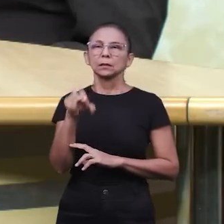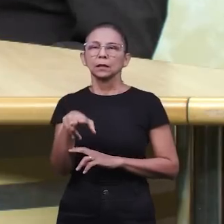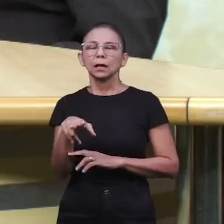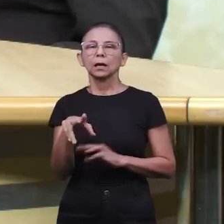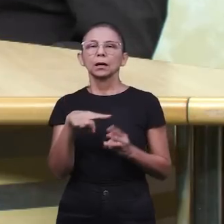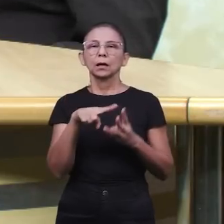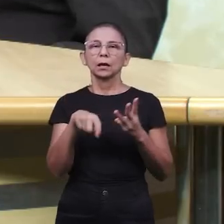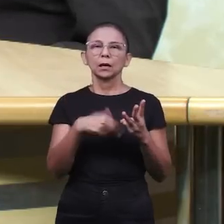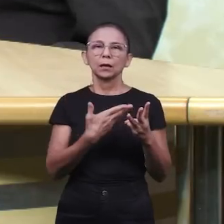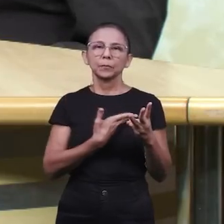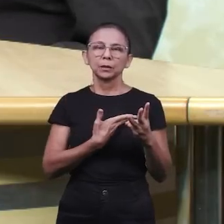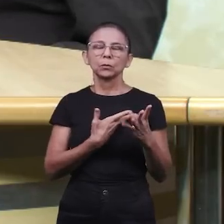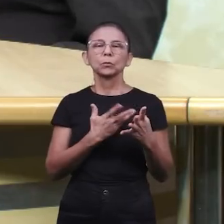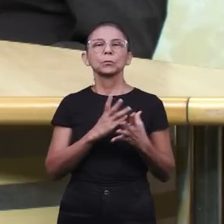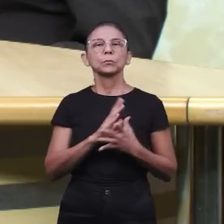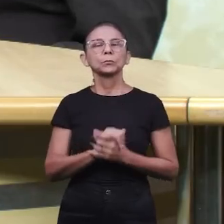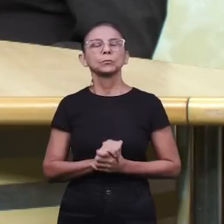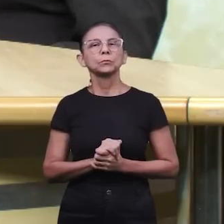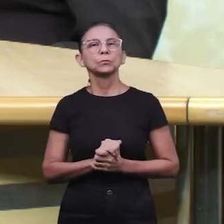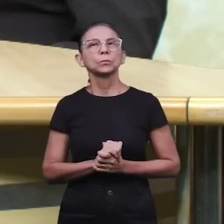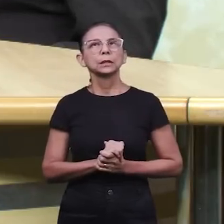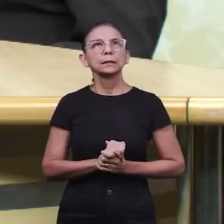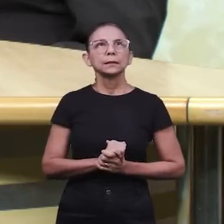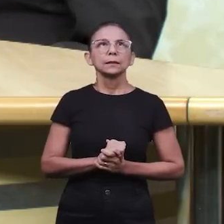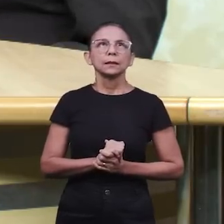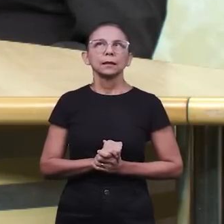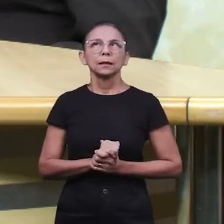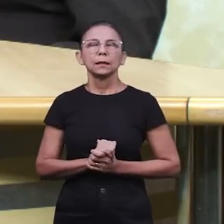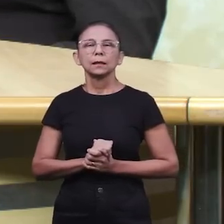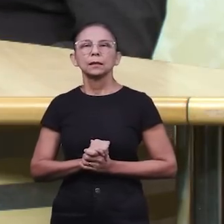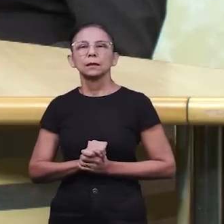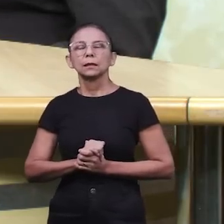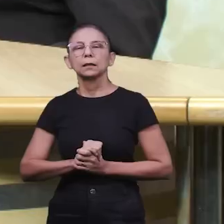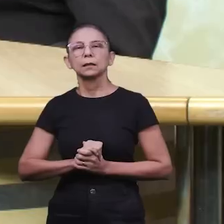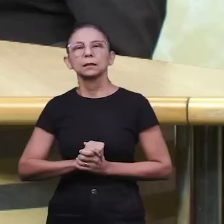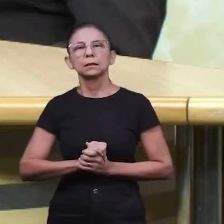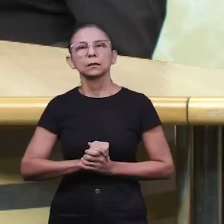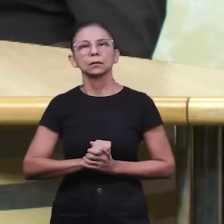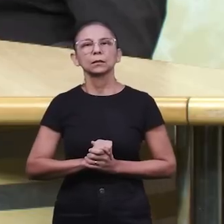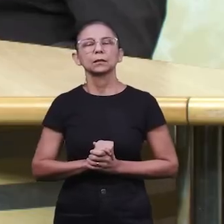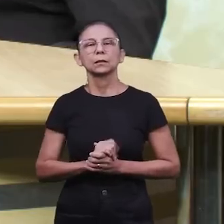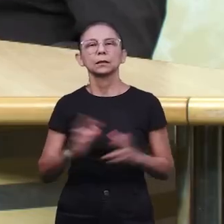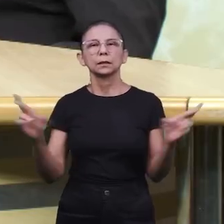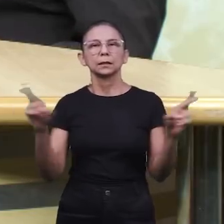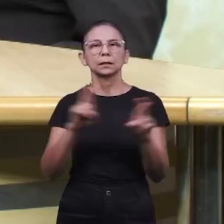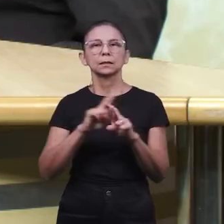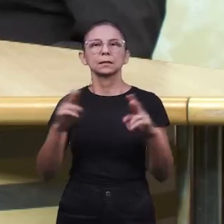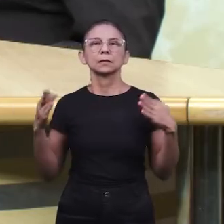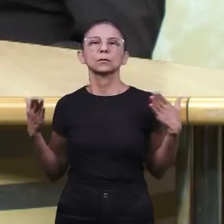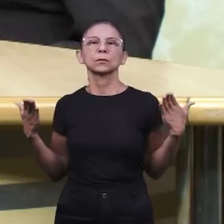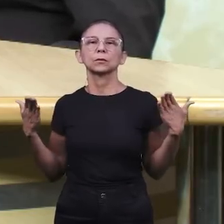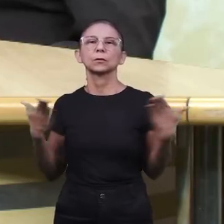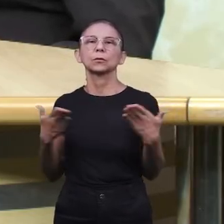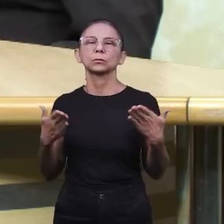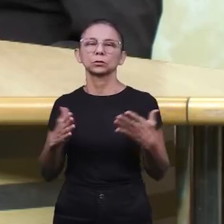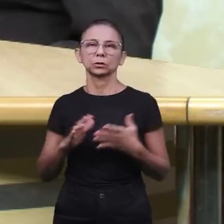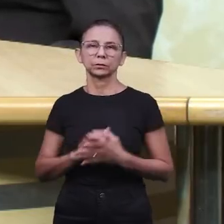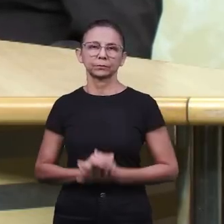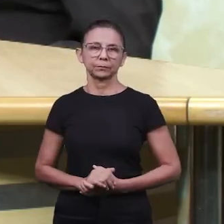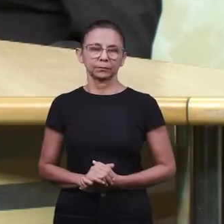pelos seus amigos, como algo que o Senhor está mostrando para nós hoje, como